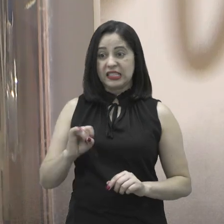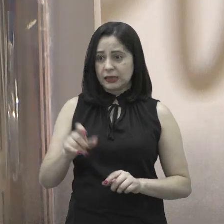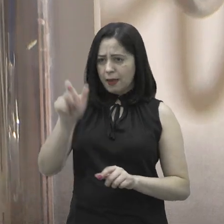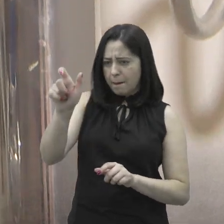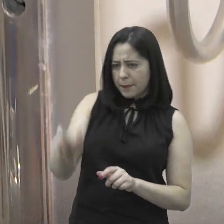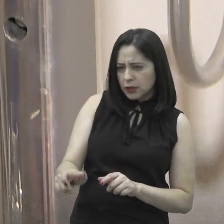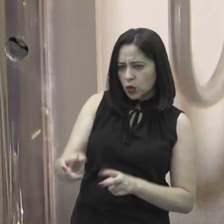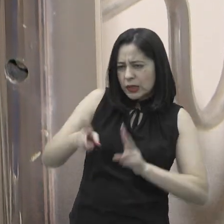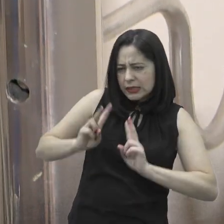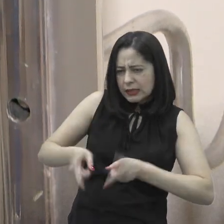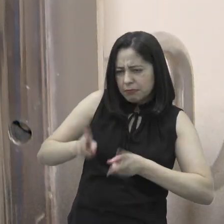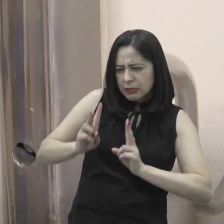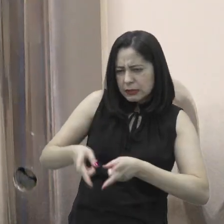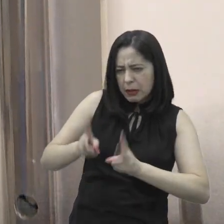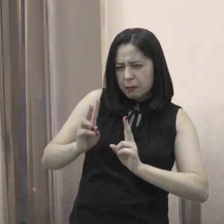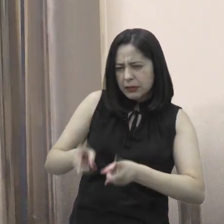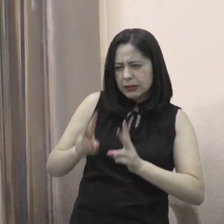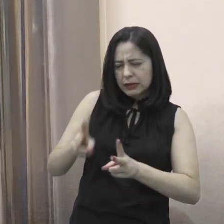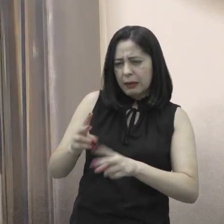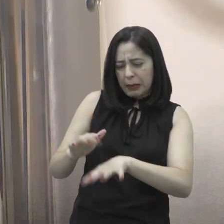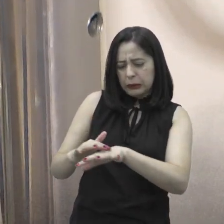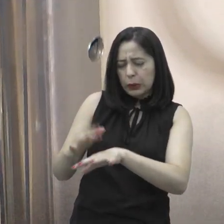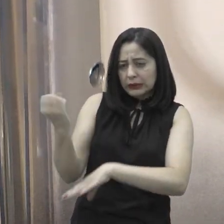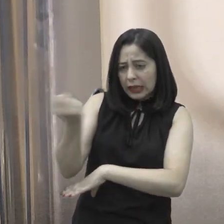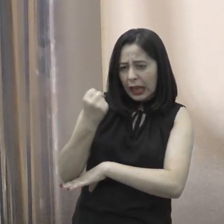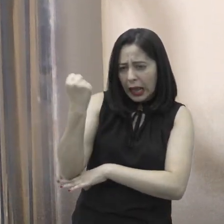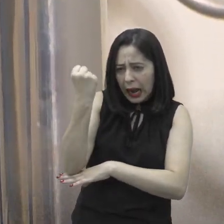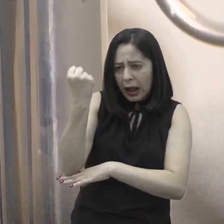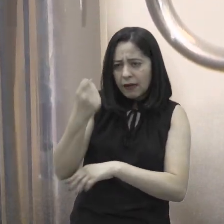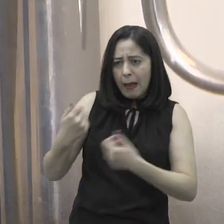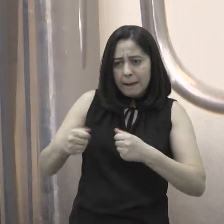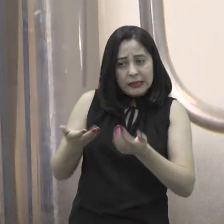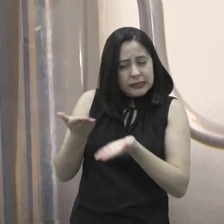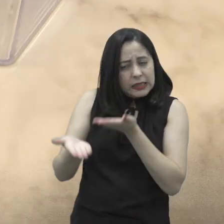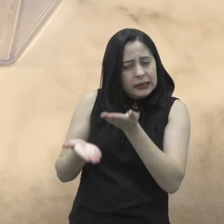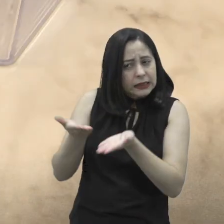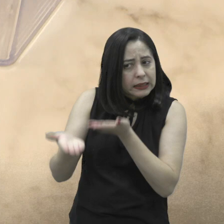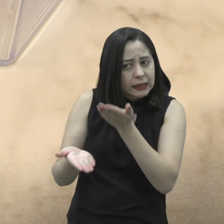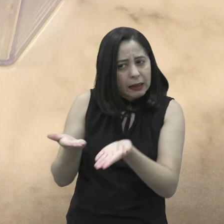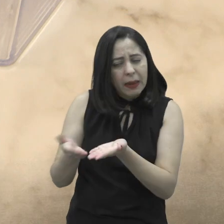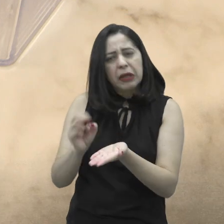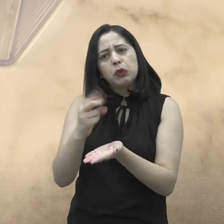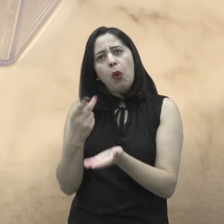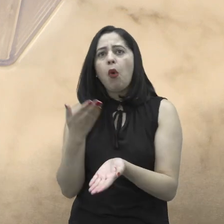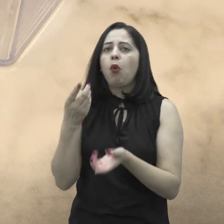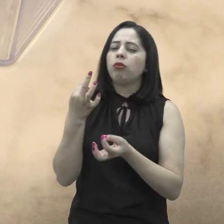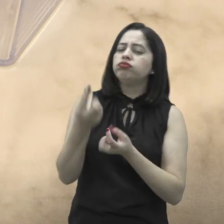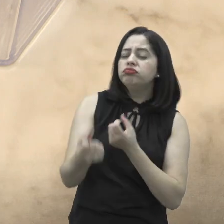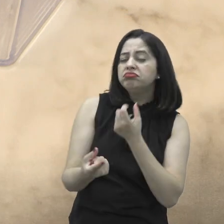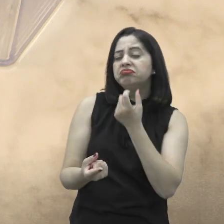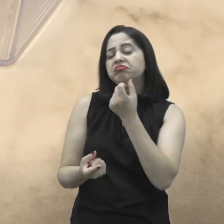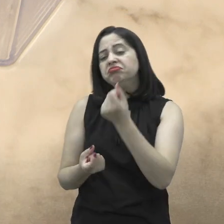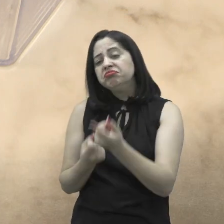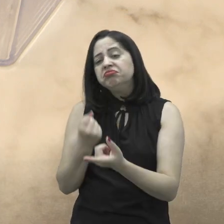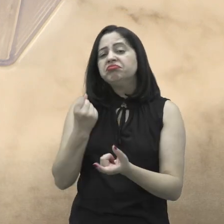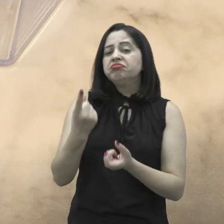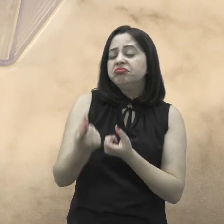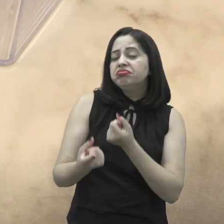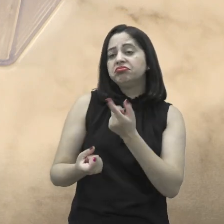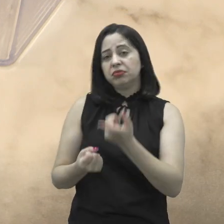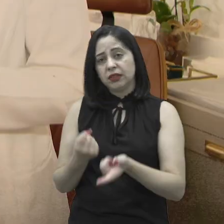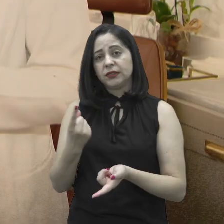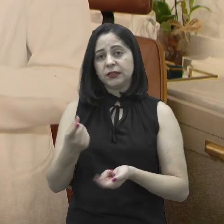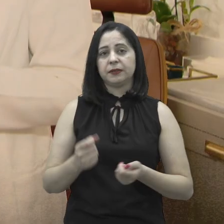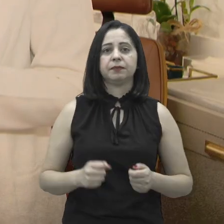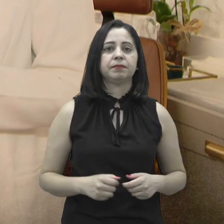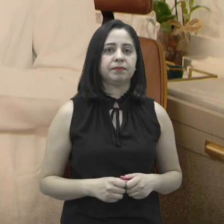paciente persistente, se é um paciente mais grave, se ele precisa de tratamento só de vez em quando, na crise, ou se é um tratamento que ele vai precisar ao longo do